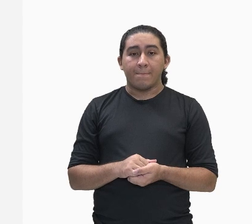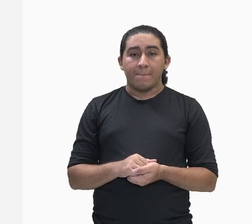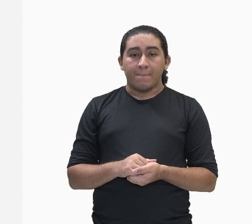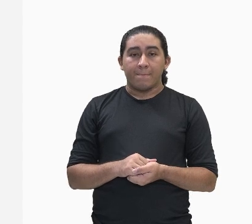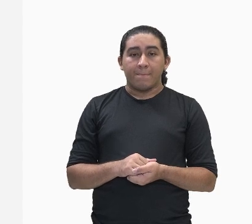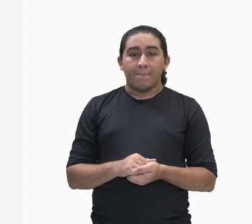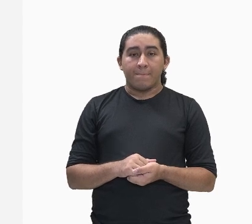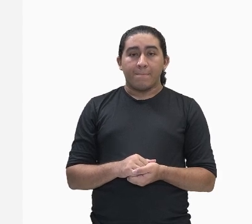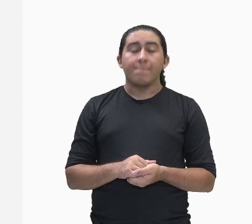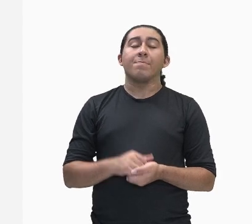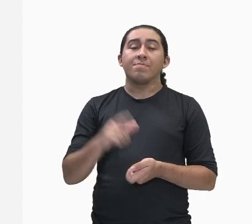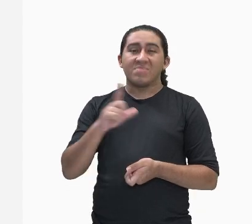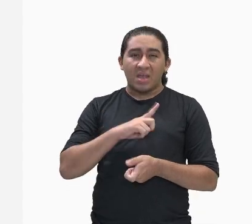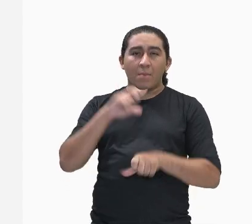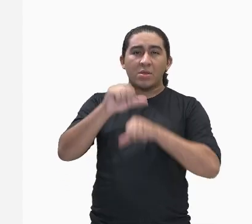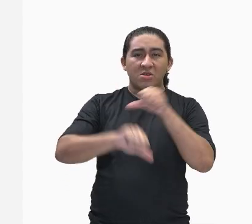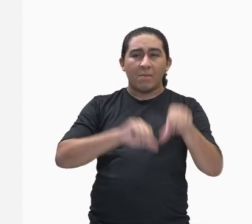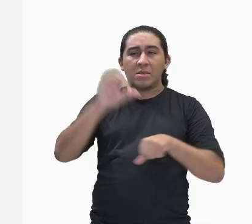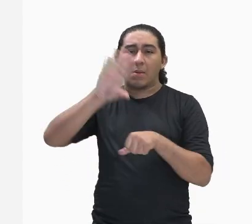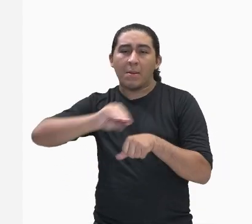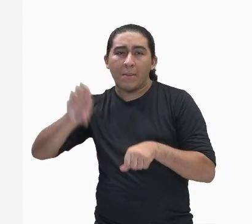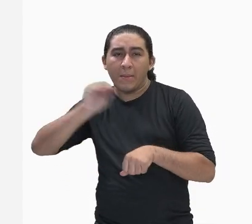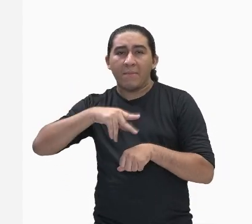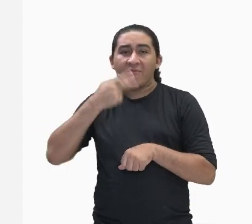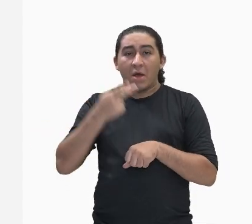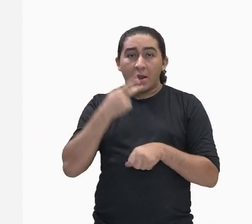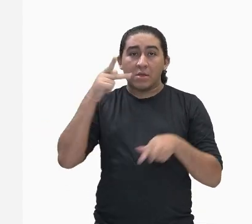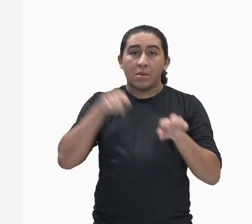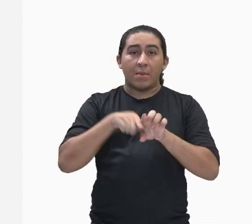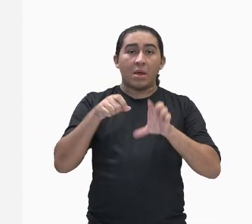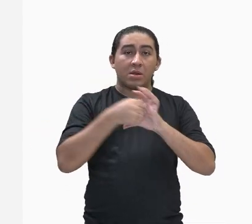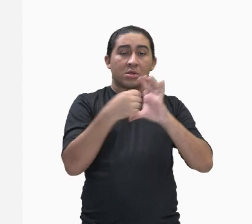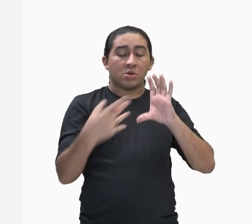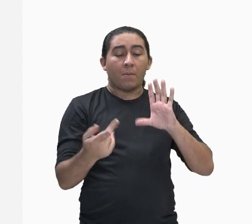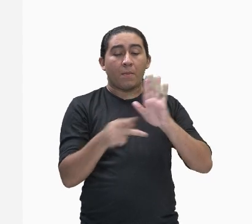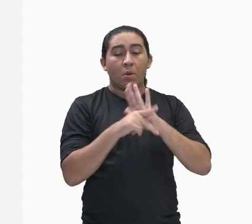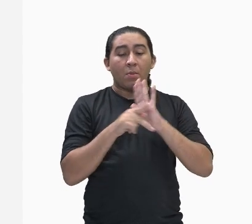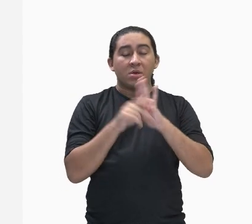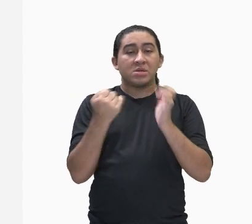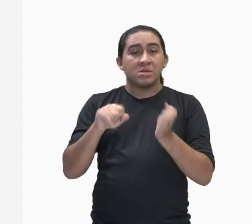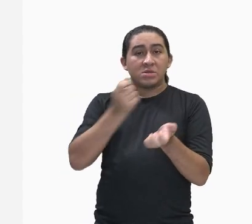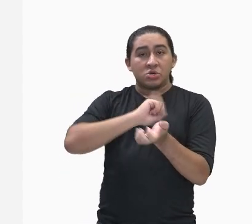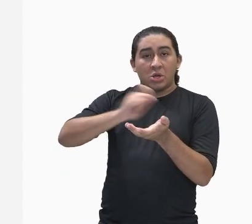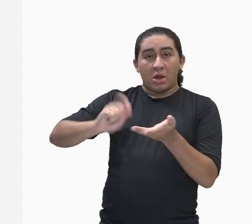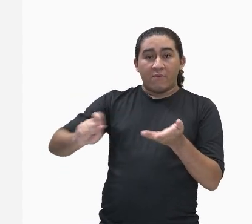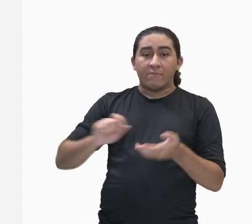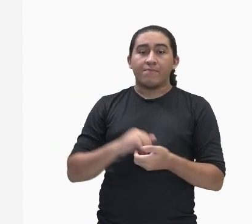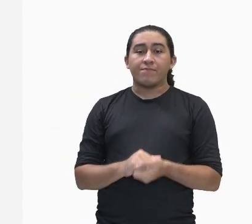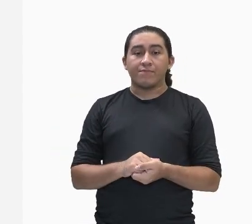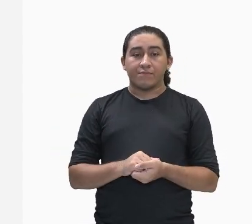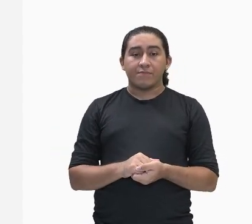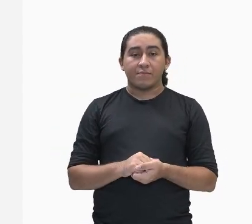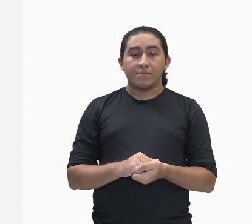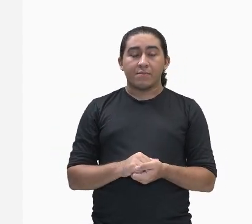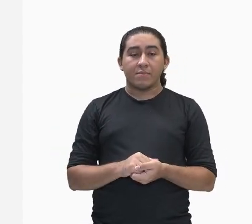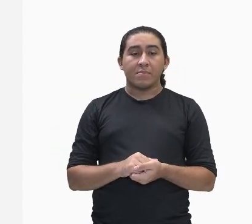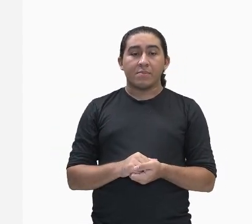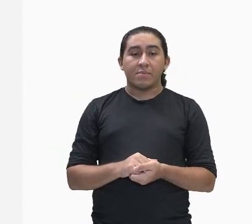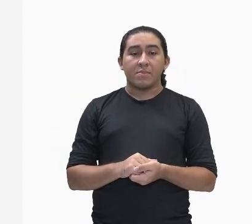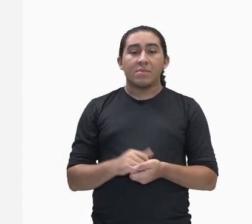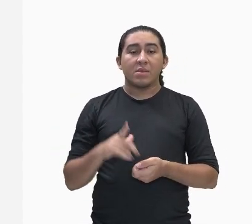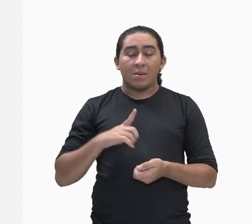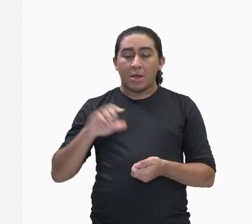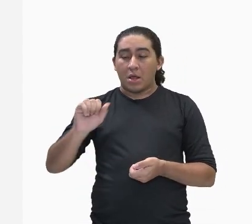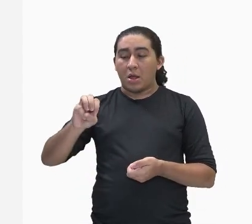uma alteração na pronúncia, há uma alteração de elementos quando você vai escrever e formar. Amor perfeito, veja,